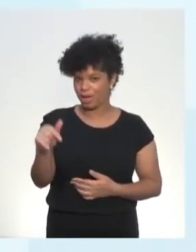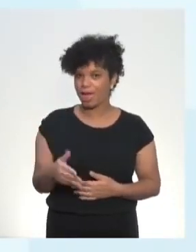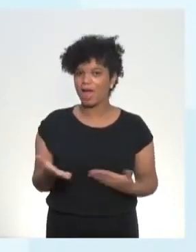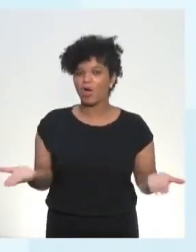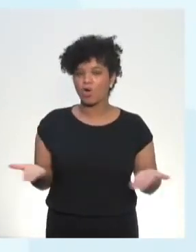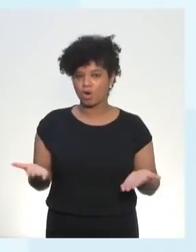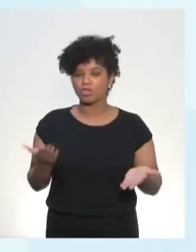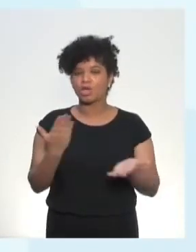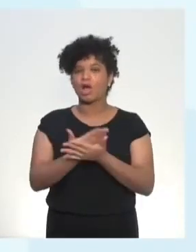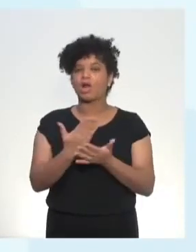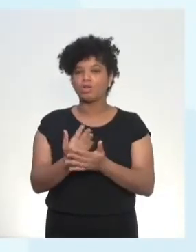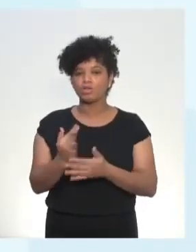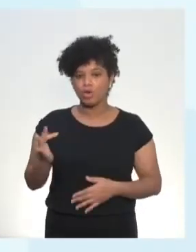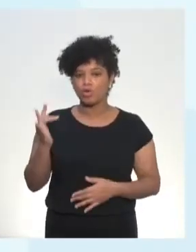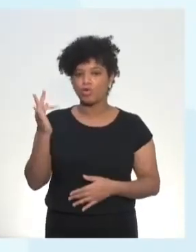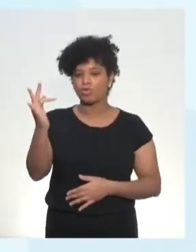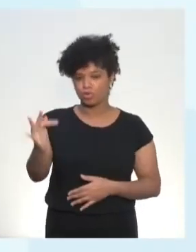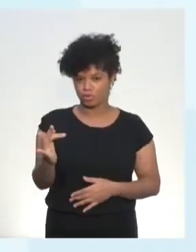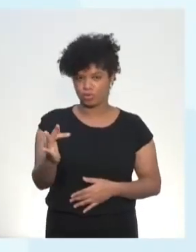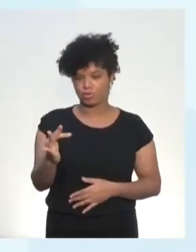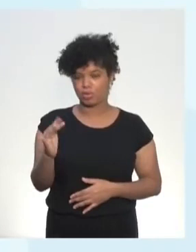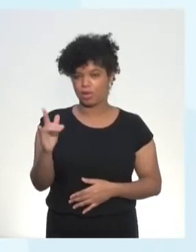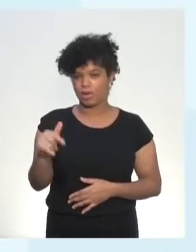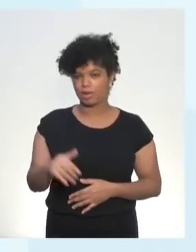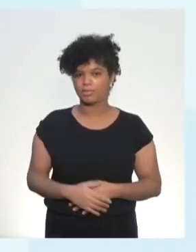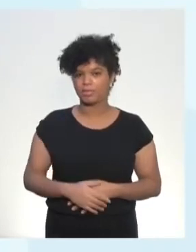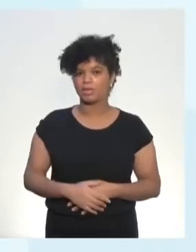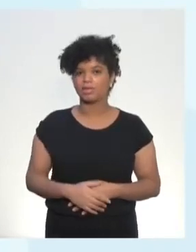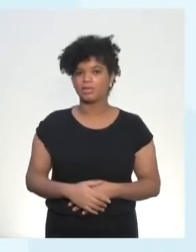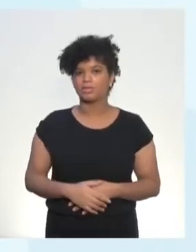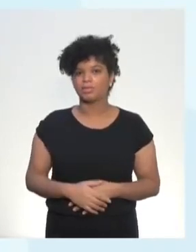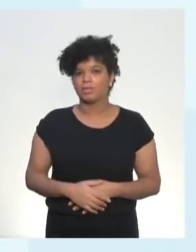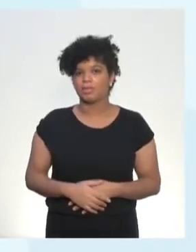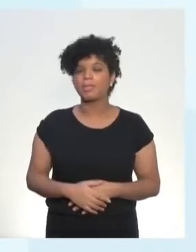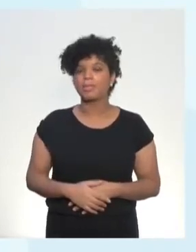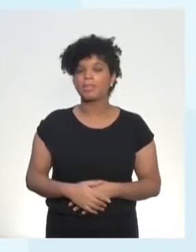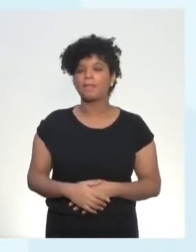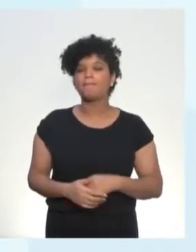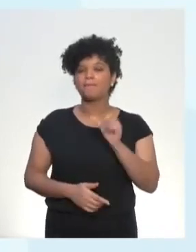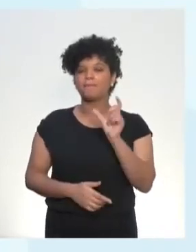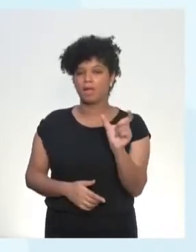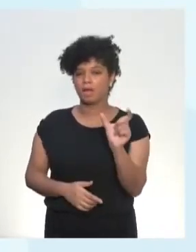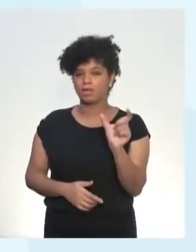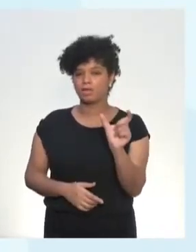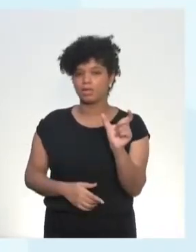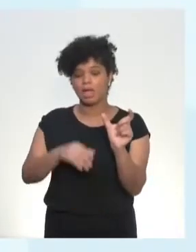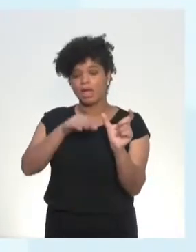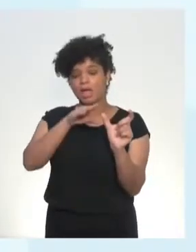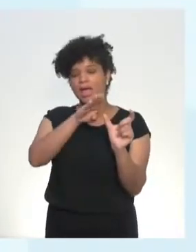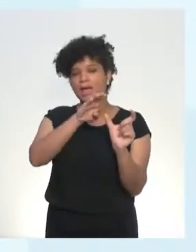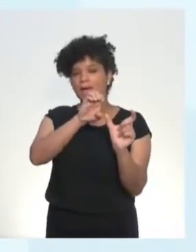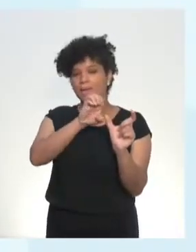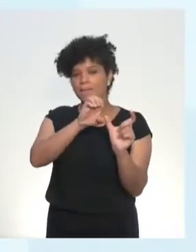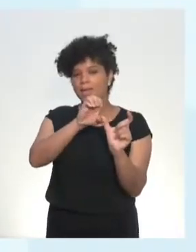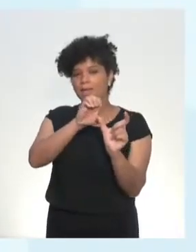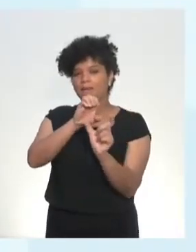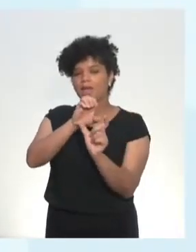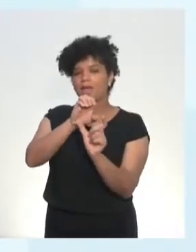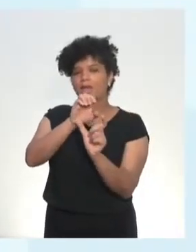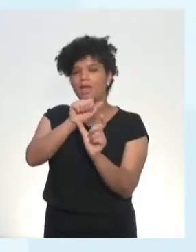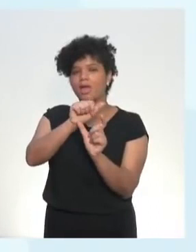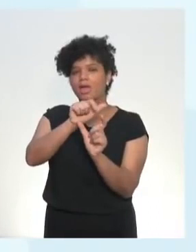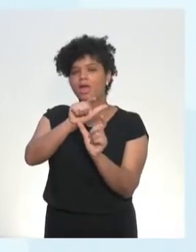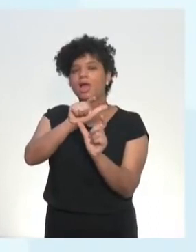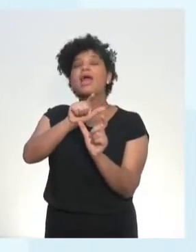futuro. Então, você não será capaz. Interessante esse won't be able aqui, que é o seguinte, a gente tem um